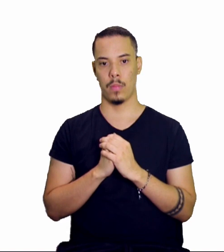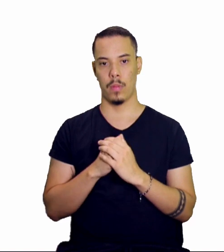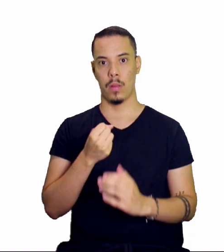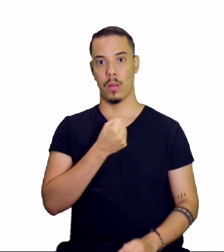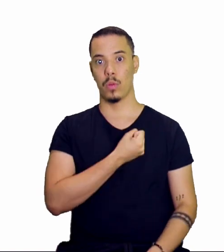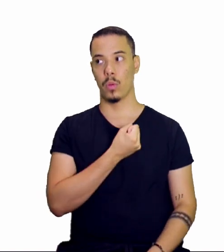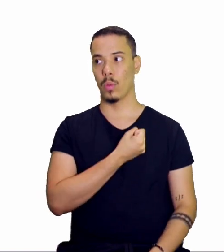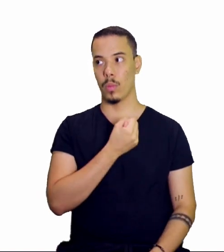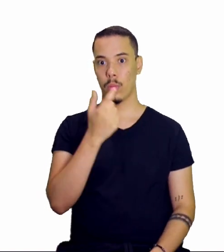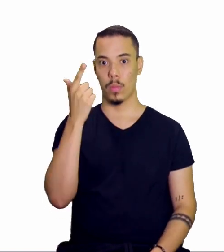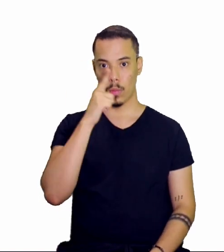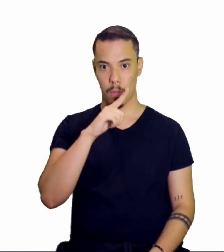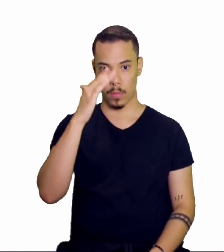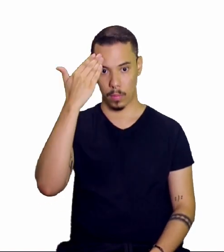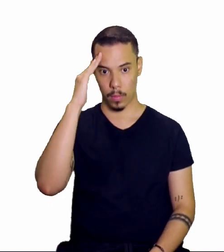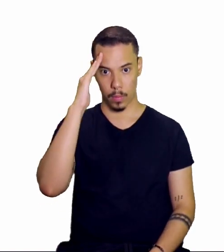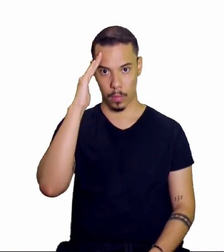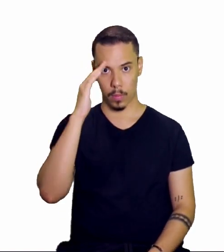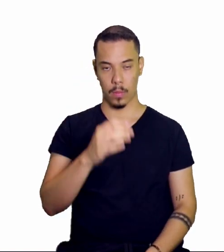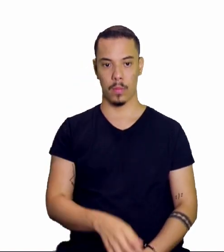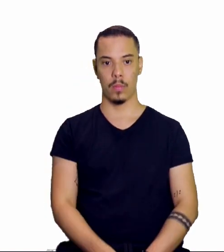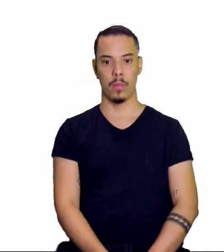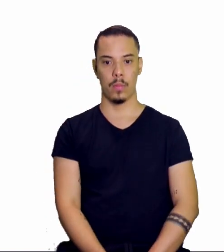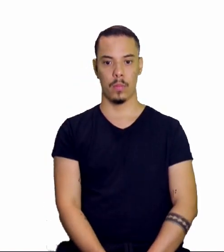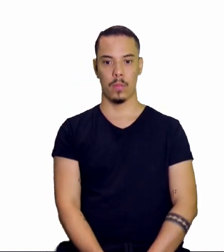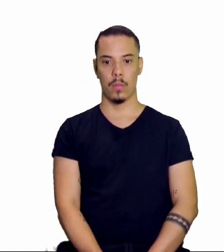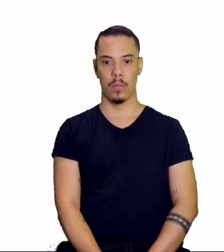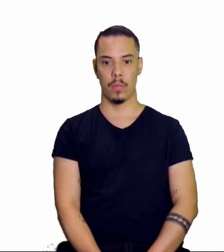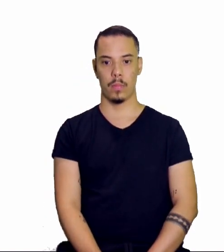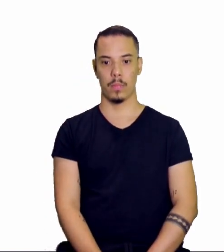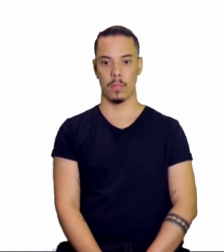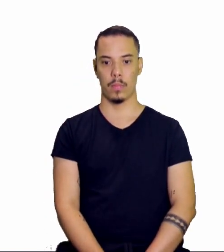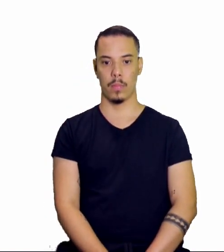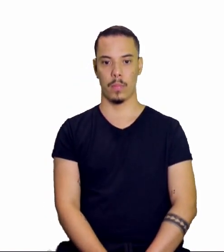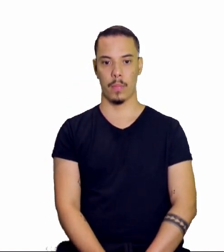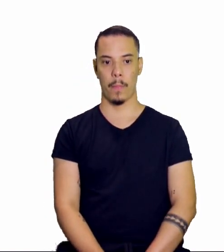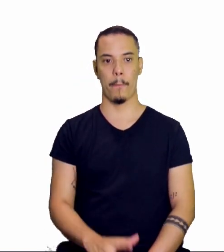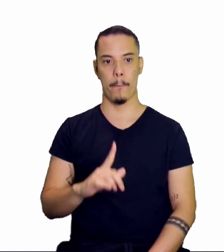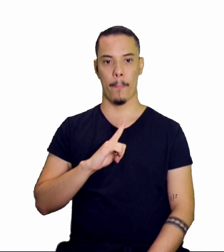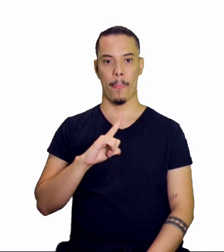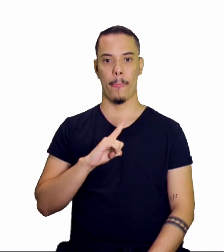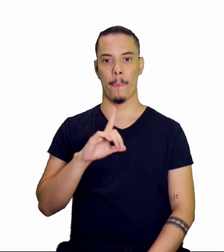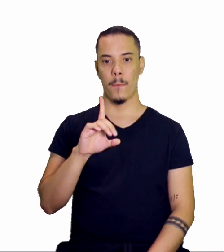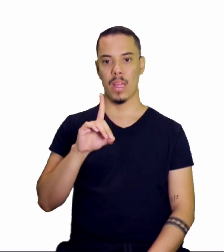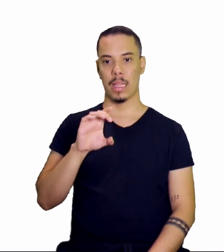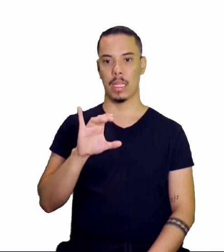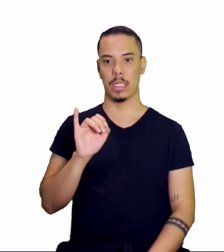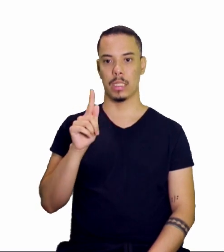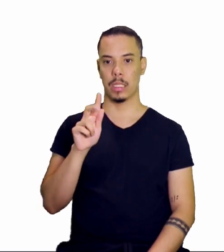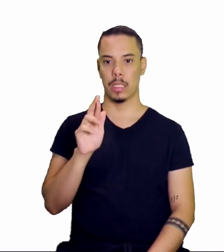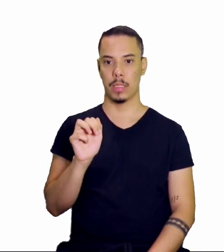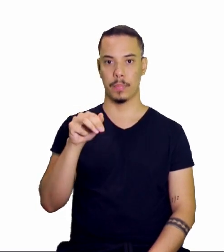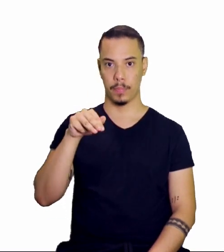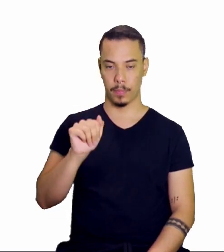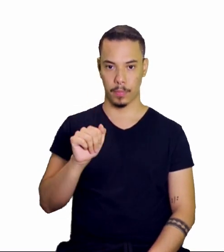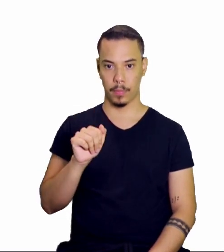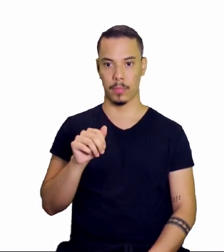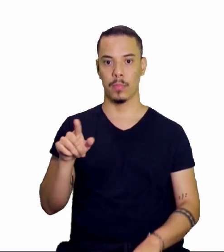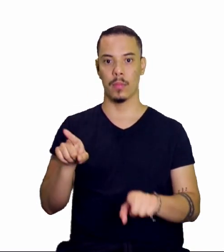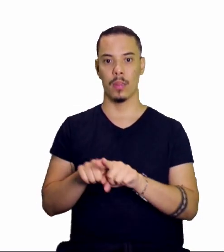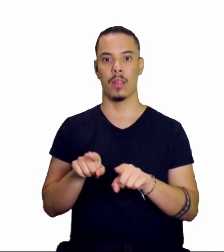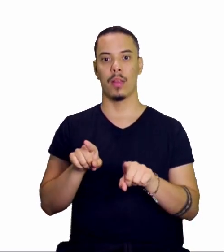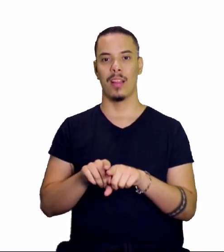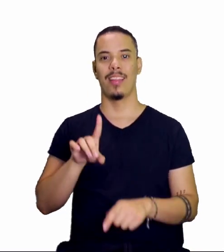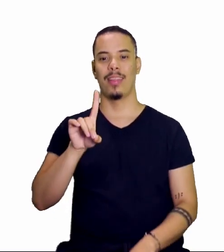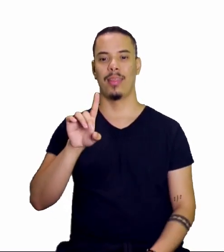né? Isso, ali no caso eu tenho... Decigrama, né? 10 decigramas. Isso. Eu tenho ali a decagrama, olha que